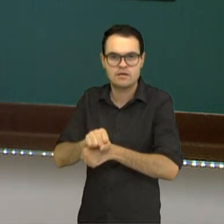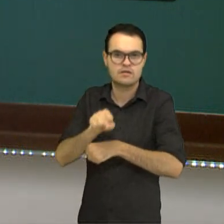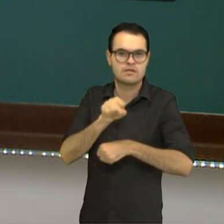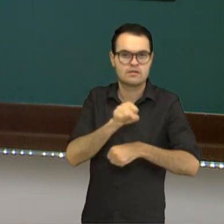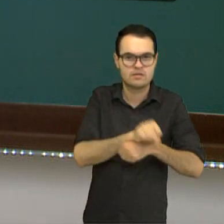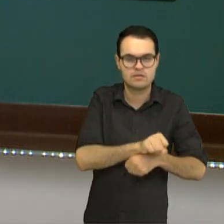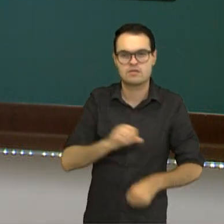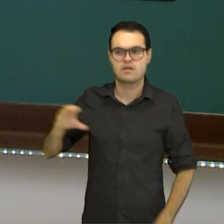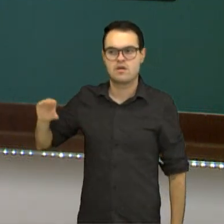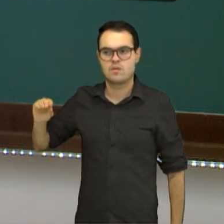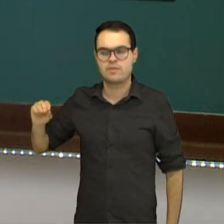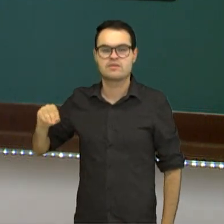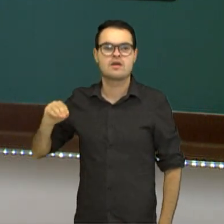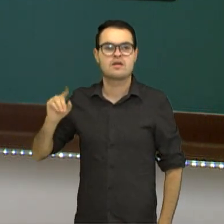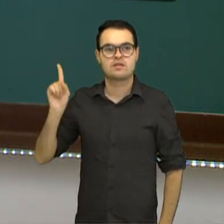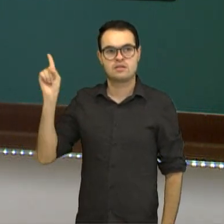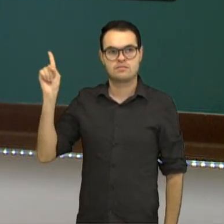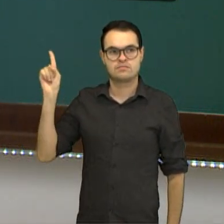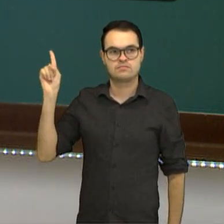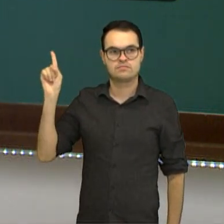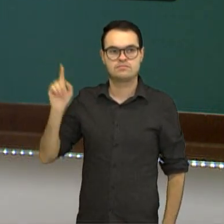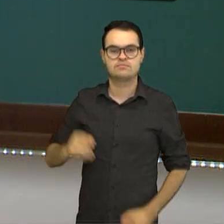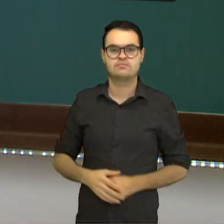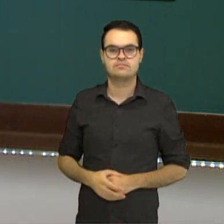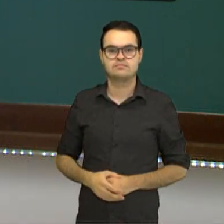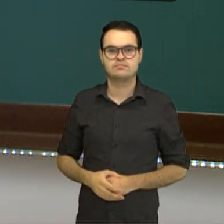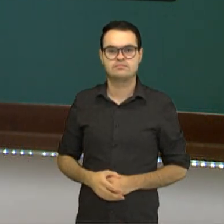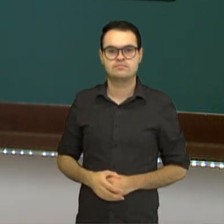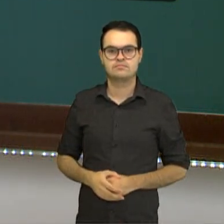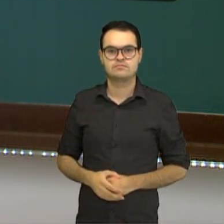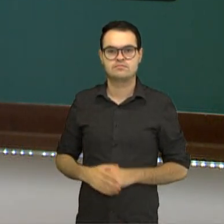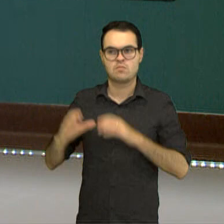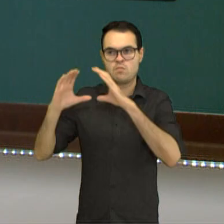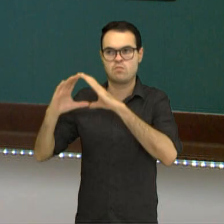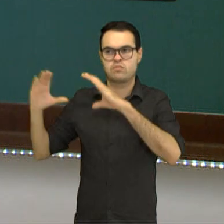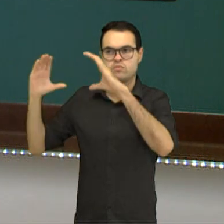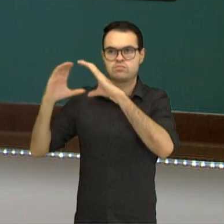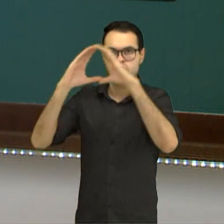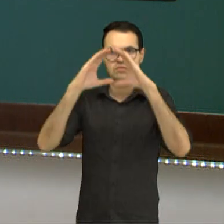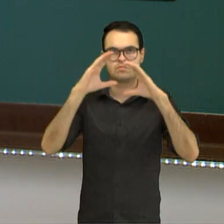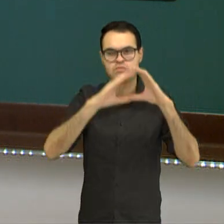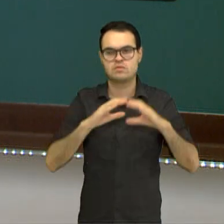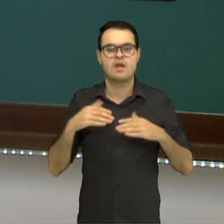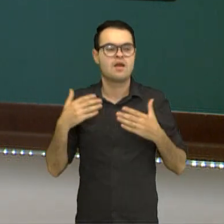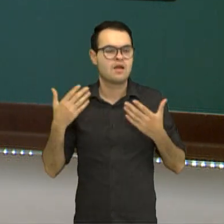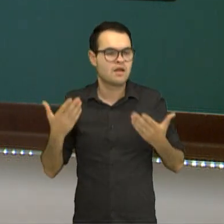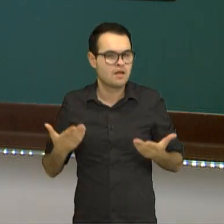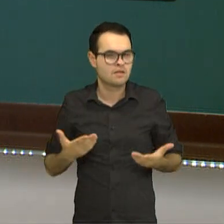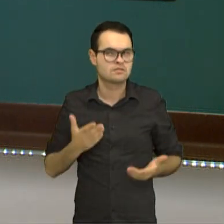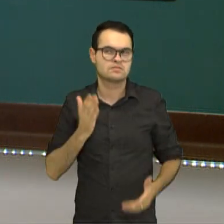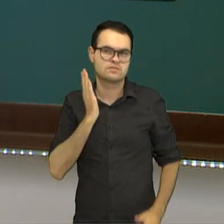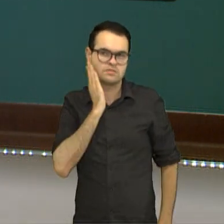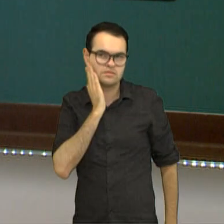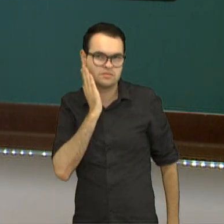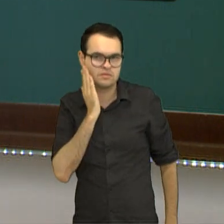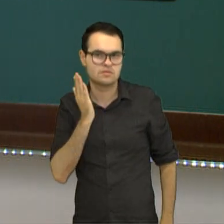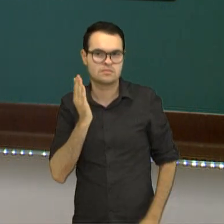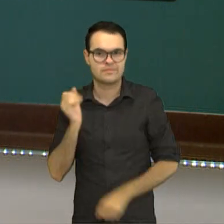exemplo, seria you know, right, so, well,